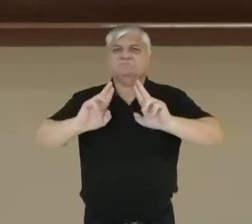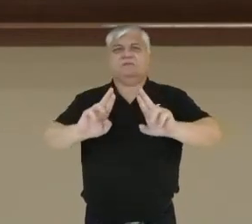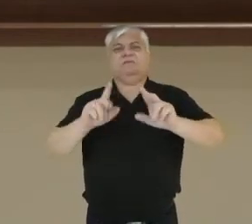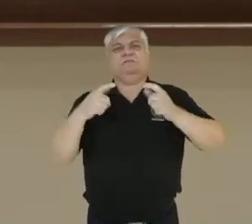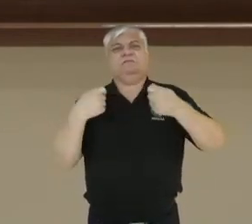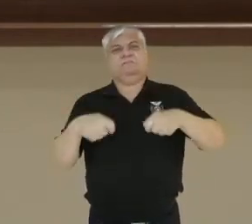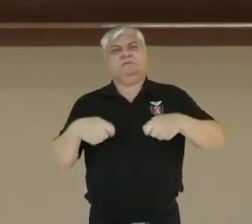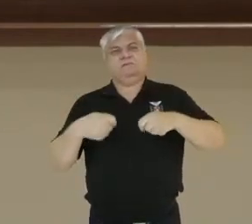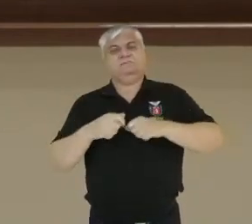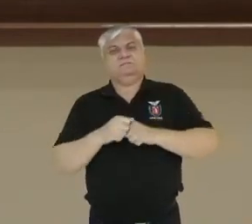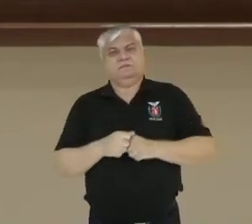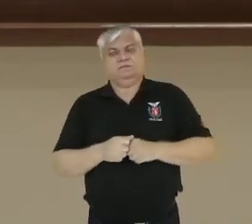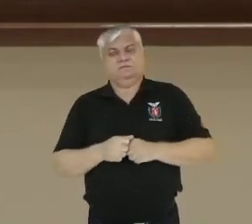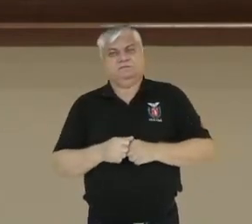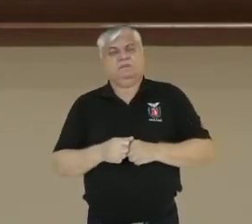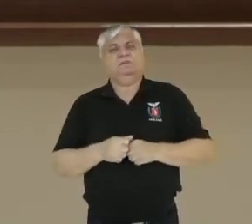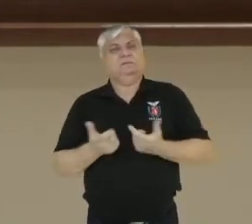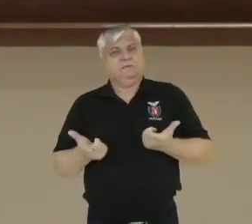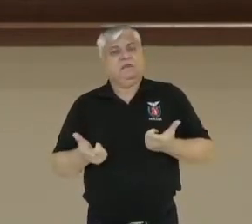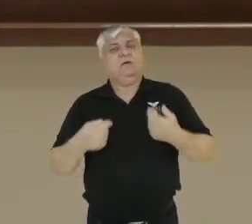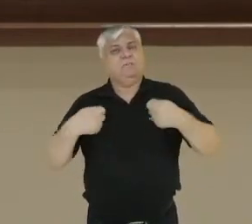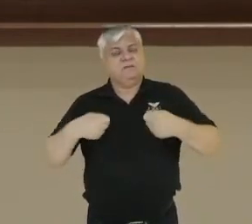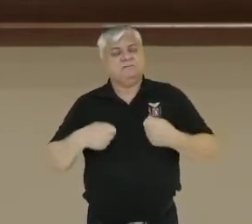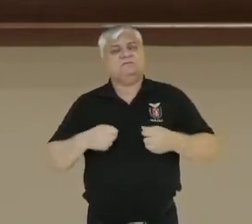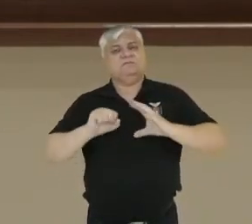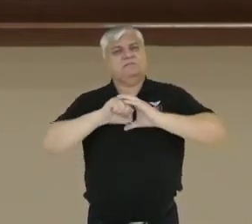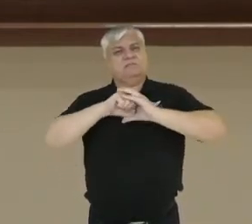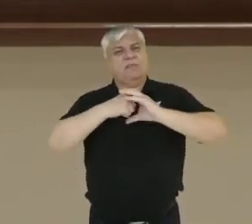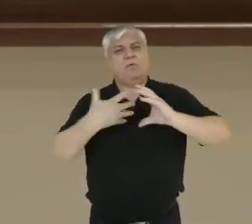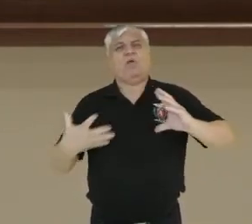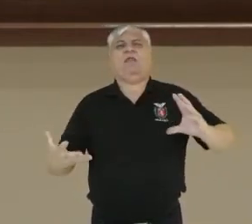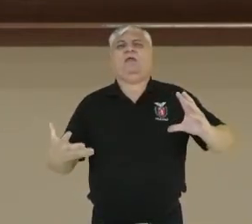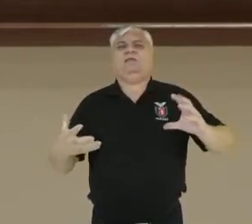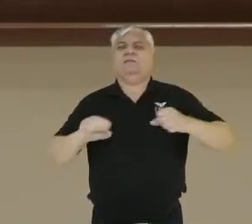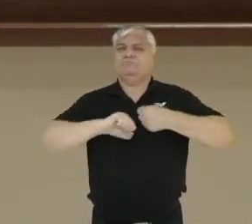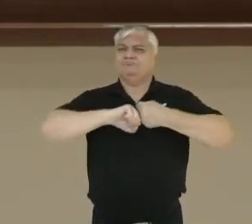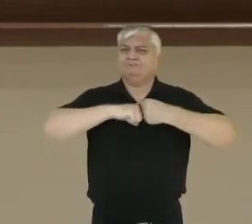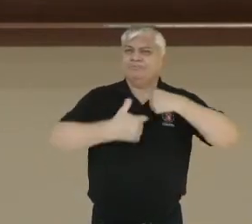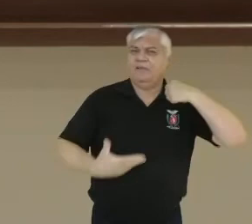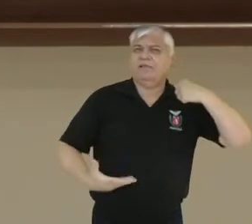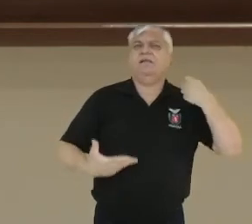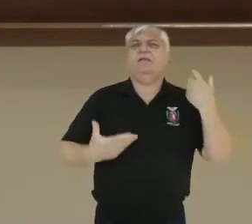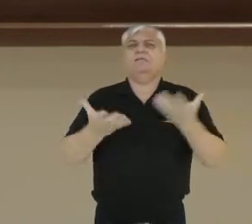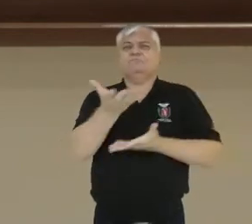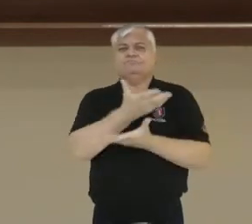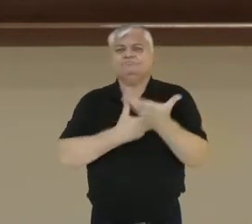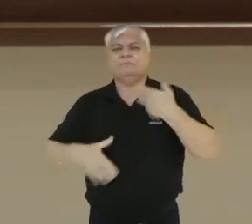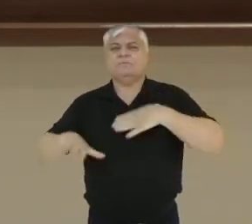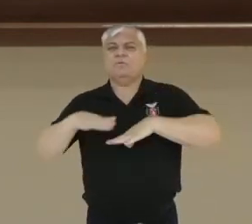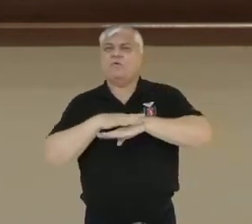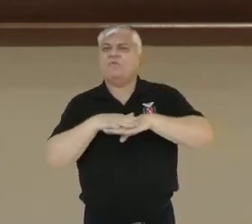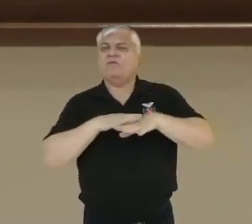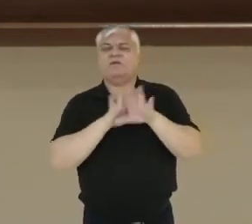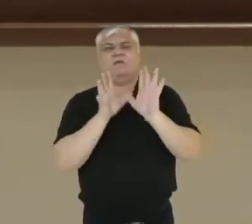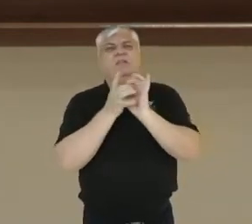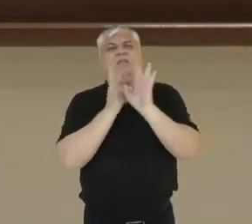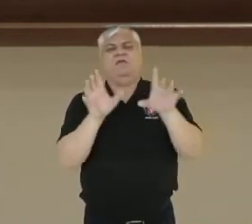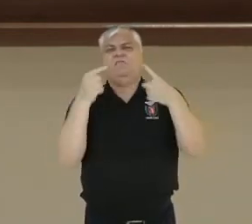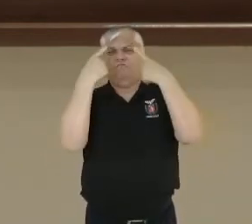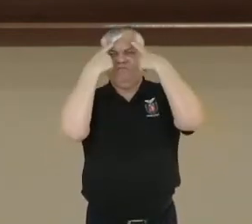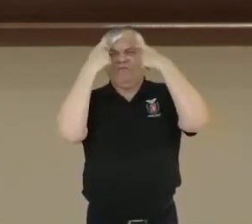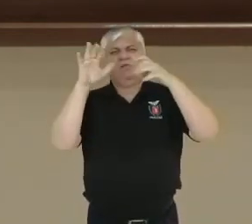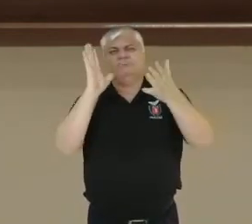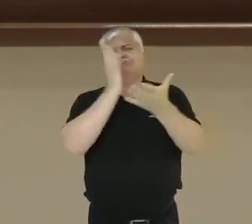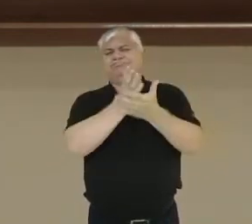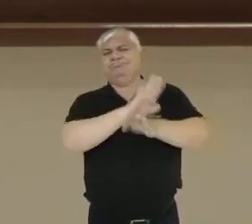baseado numa articulação democrática, numa conversa, na situação da não violência. E isso foi